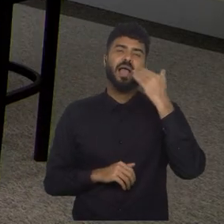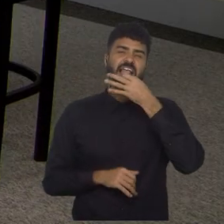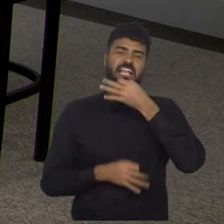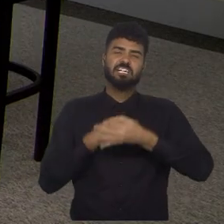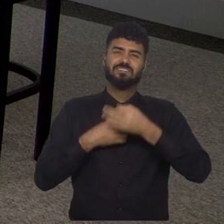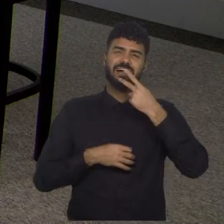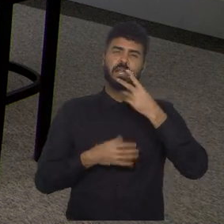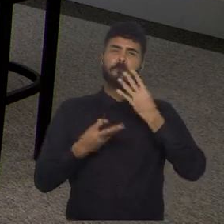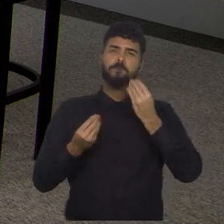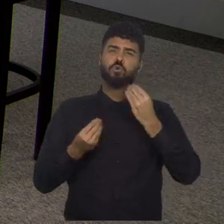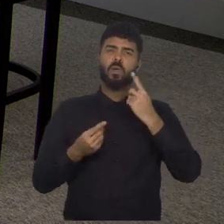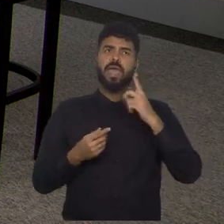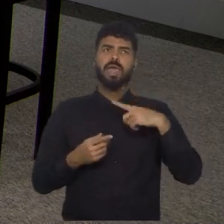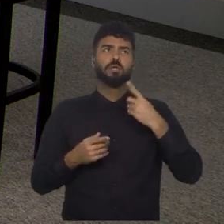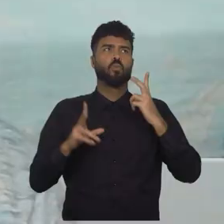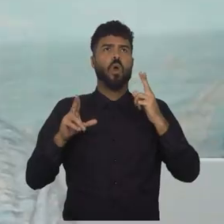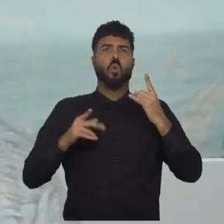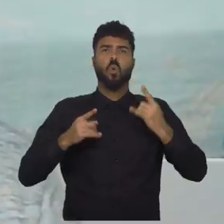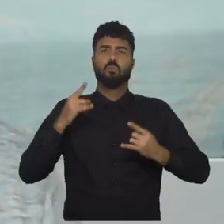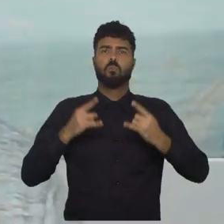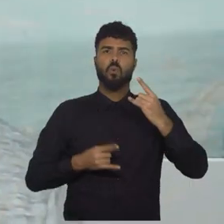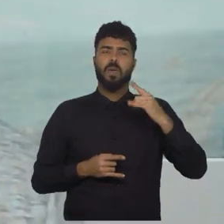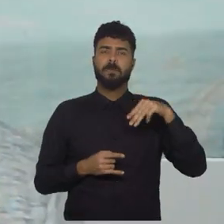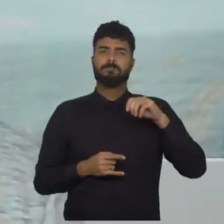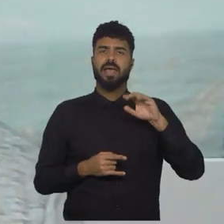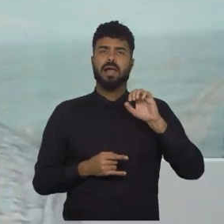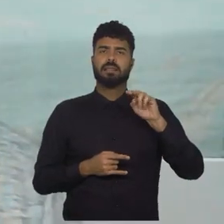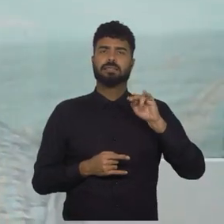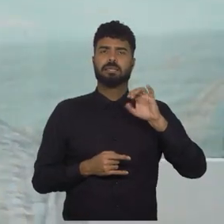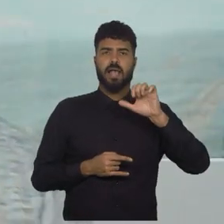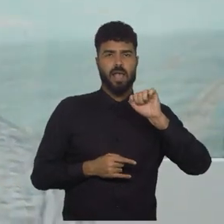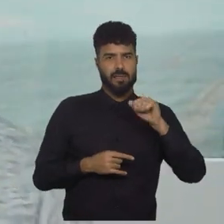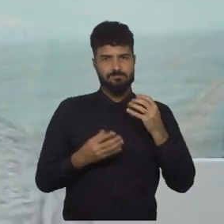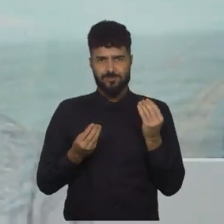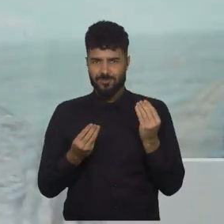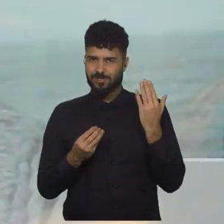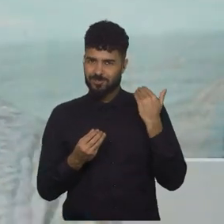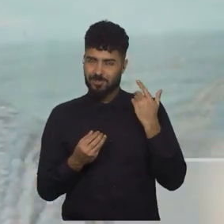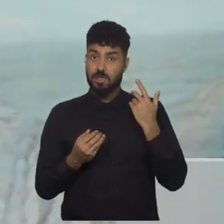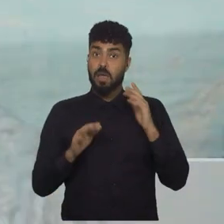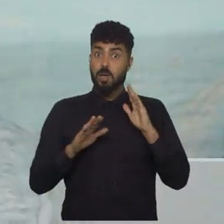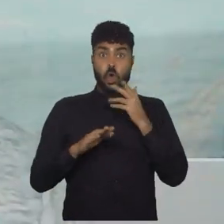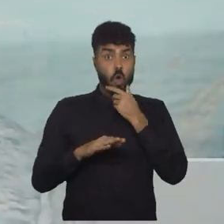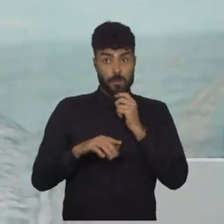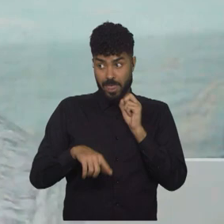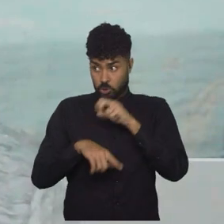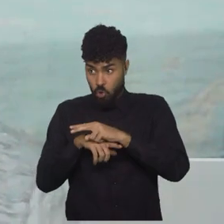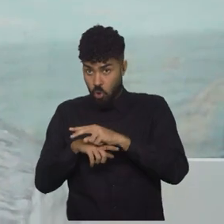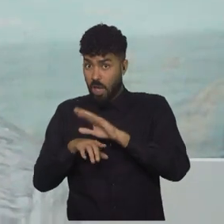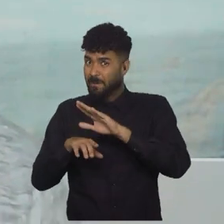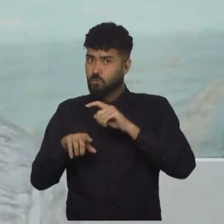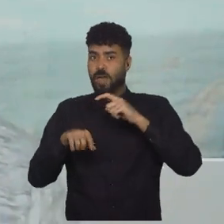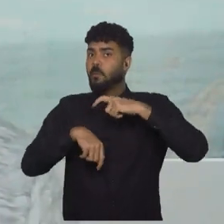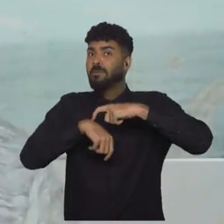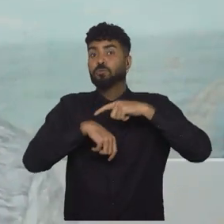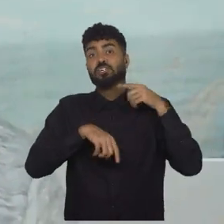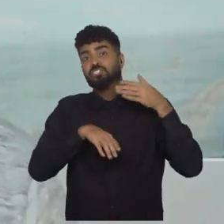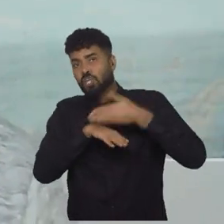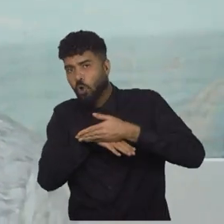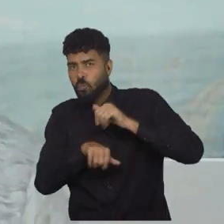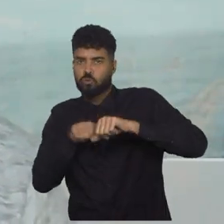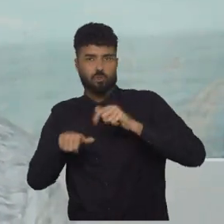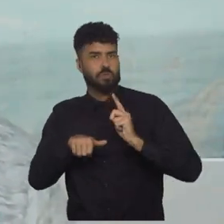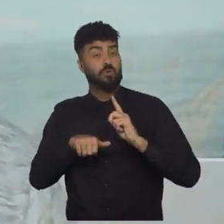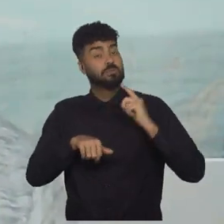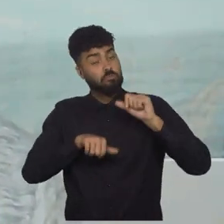seleção muito mecânica às vezes, eu acho que, e não foi nem quando ele chegou, acho que foi algo que foi se aprimorando ao longo do tempo. Acho que em 2020,